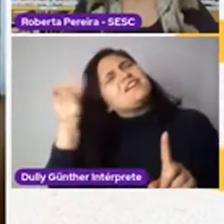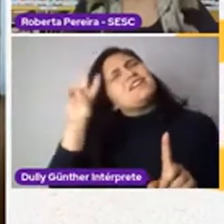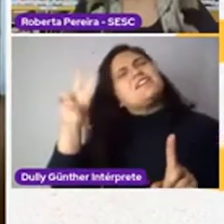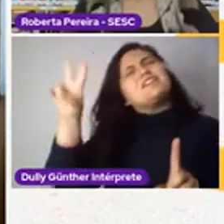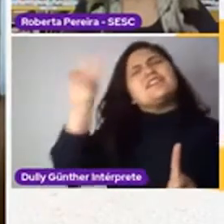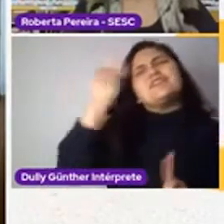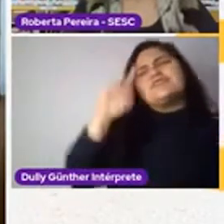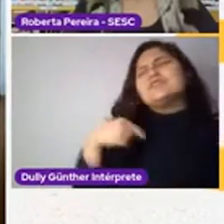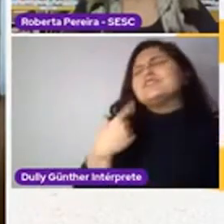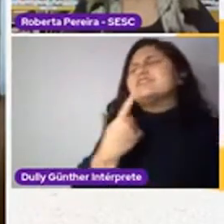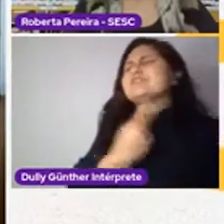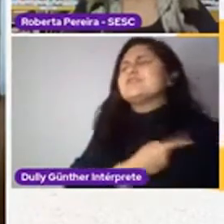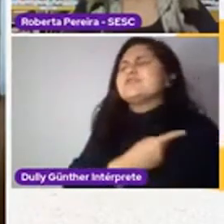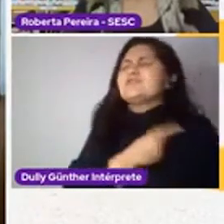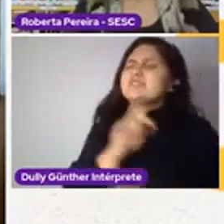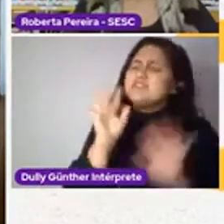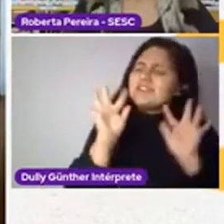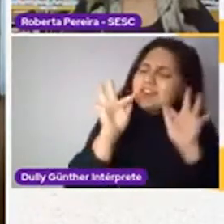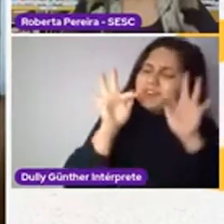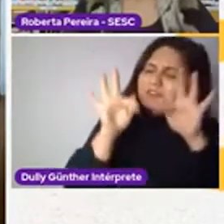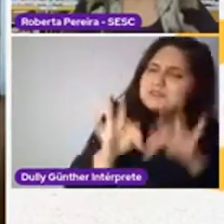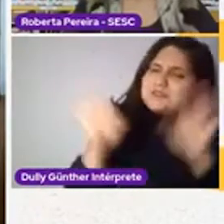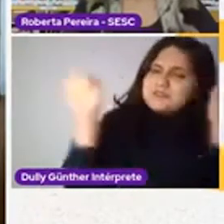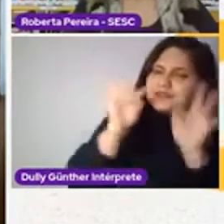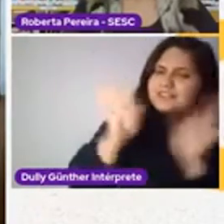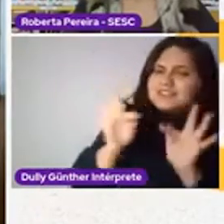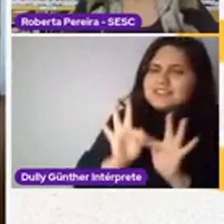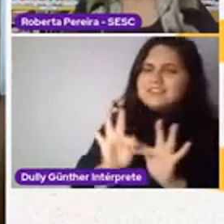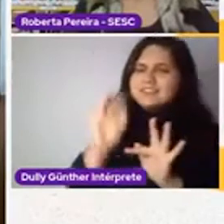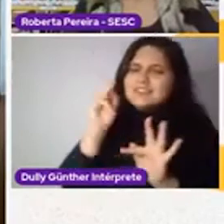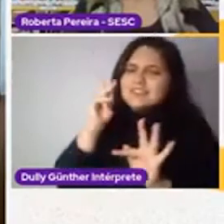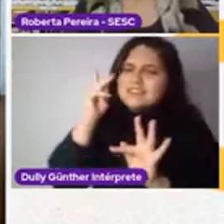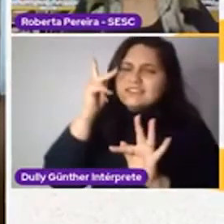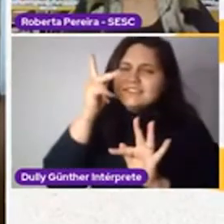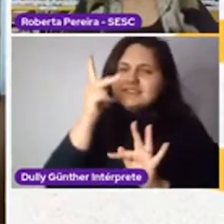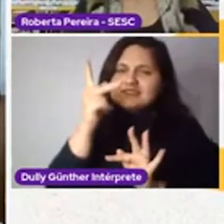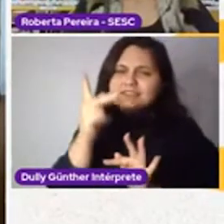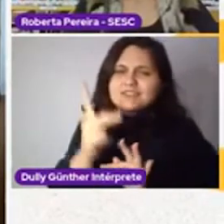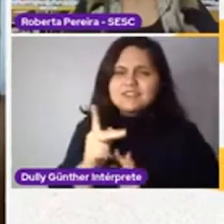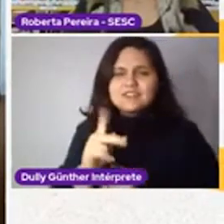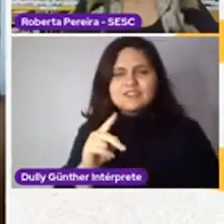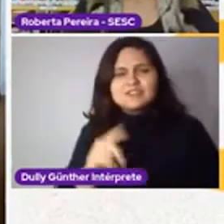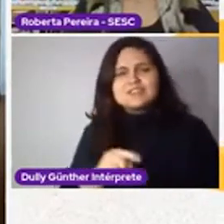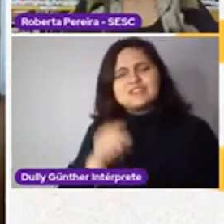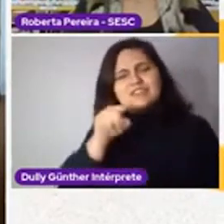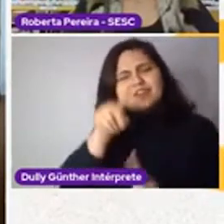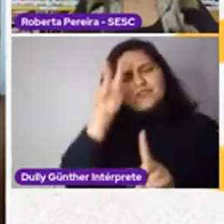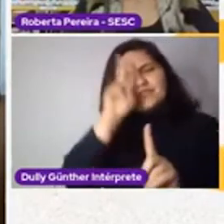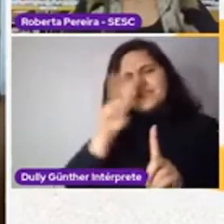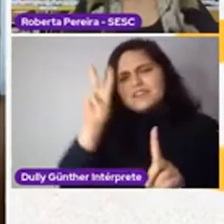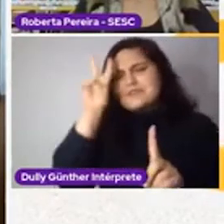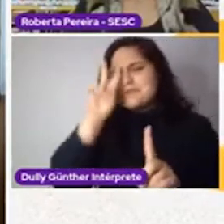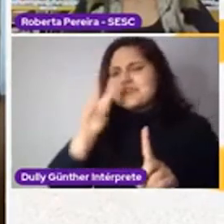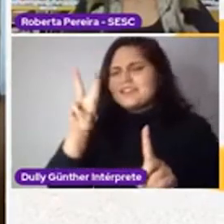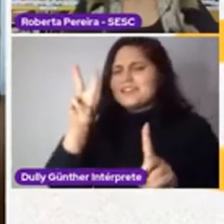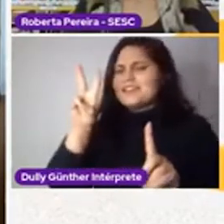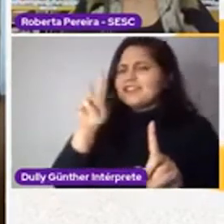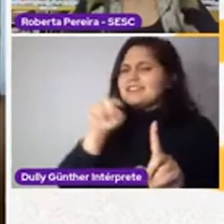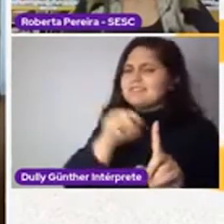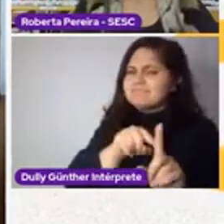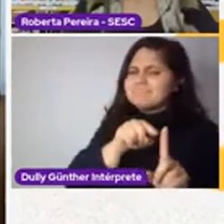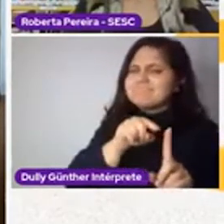Lembrar é o nosso final feliz. Você vai